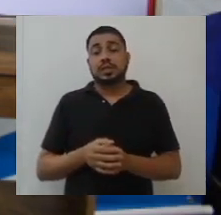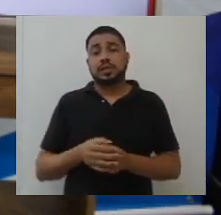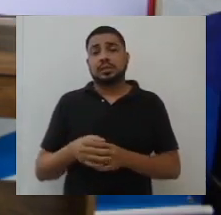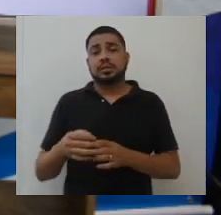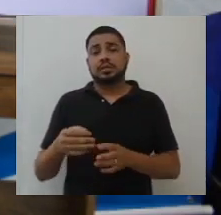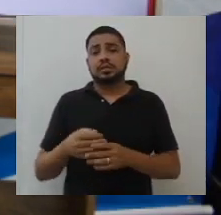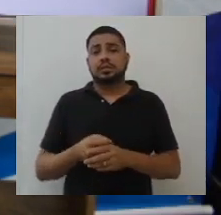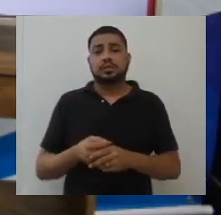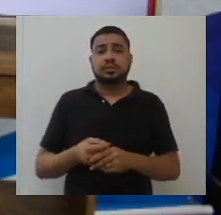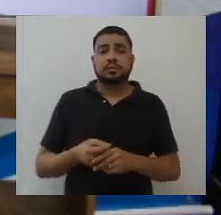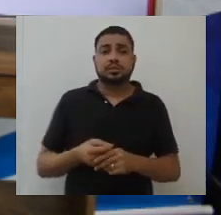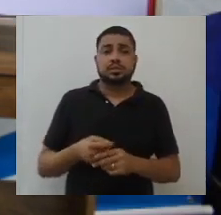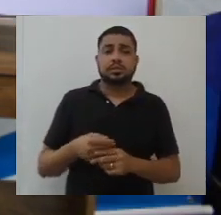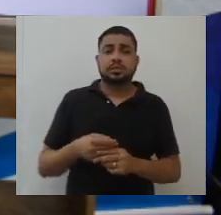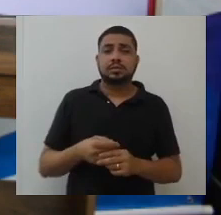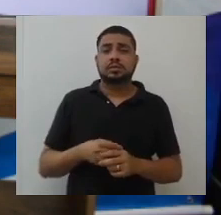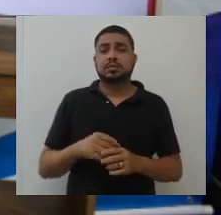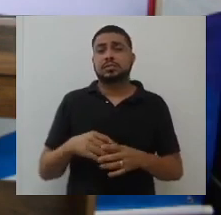chego, tipo...